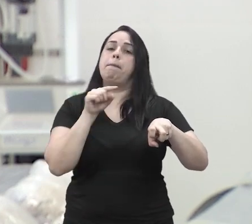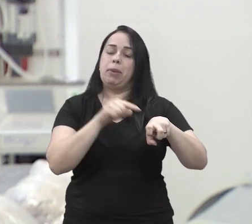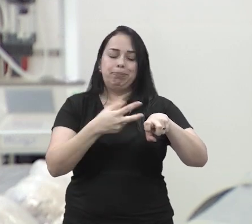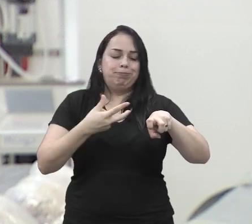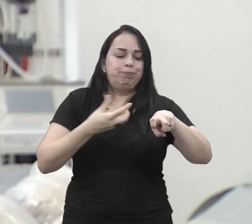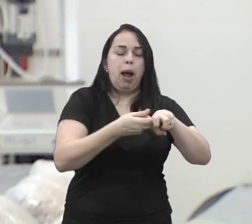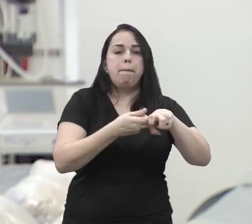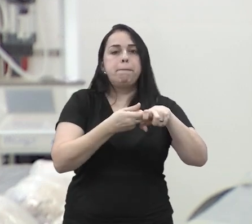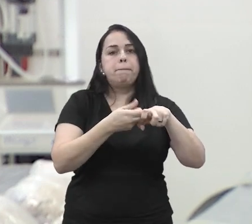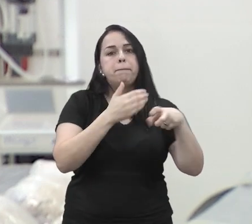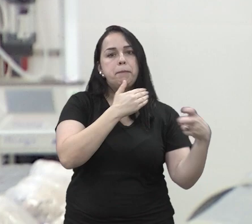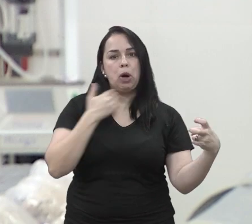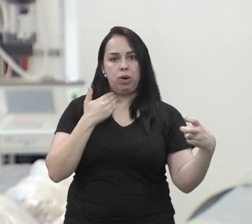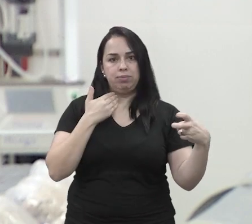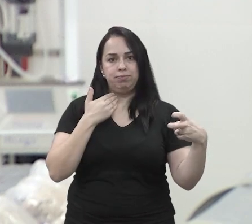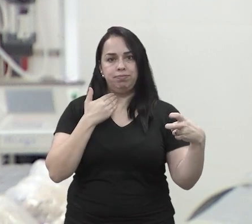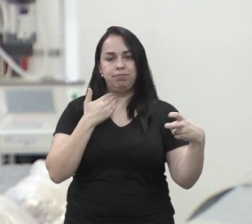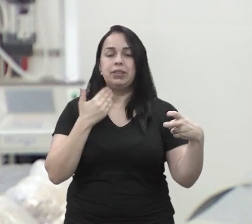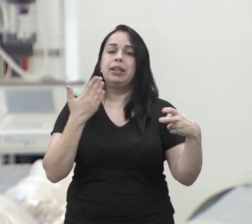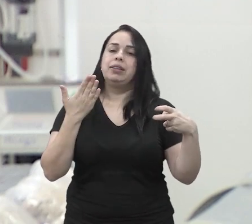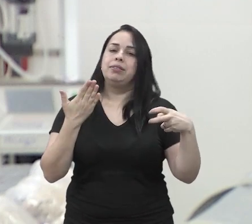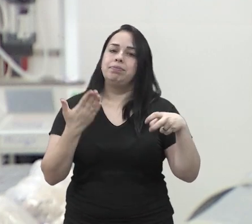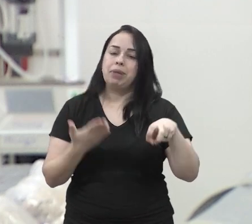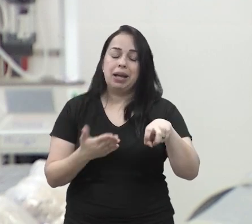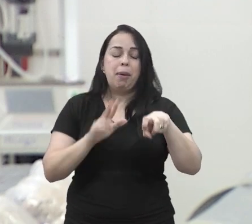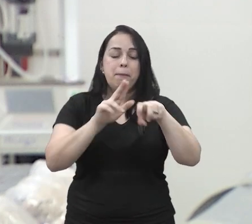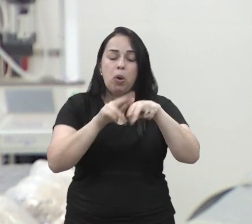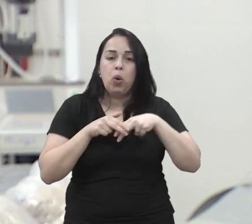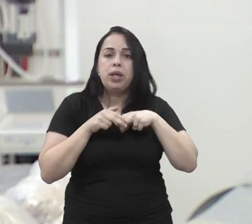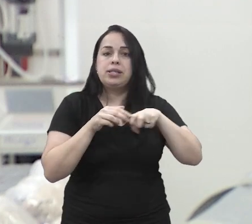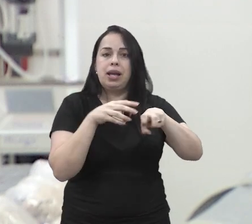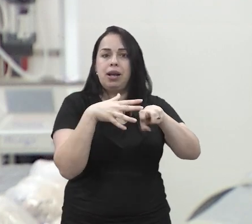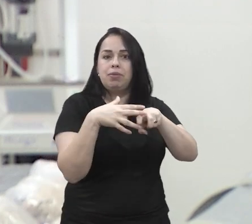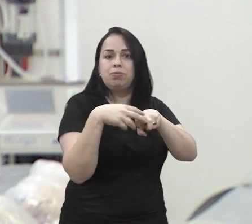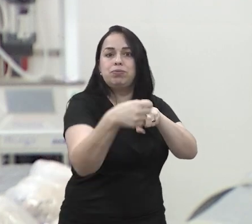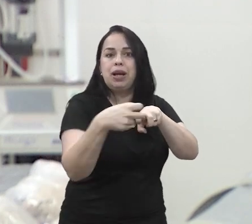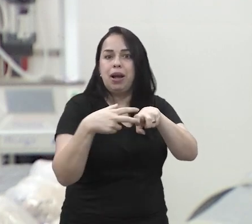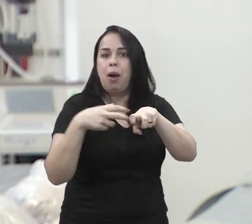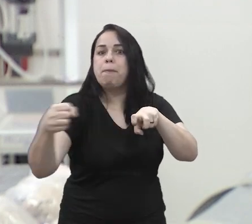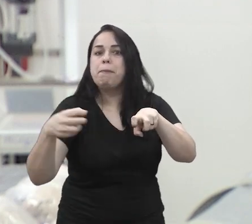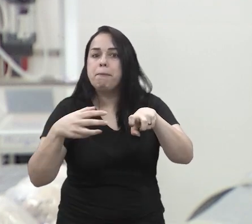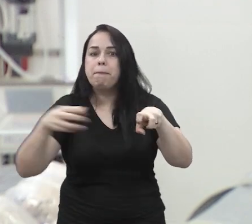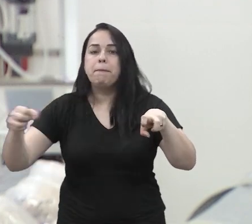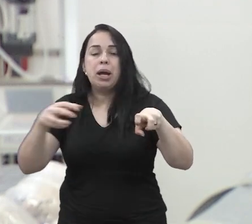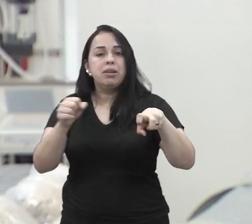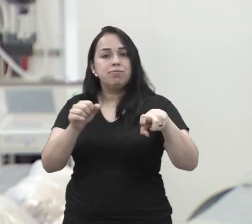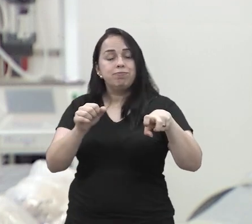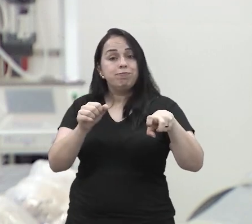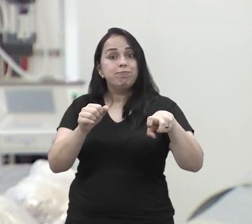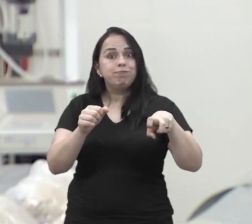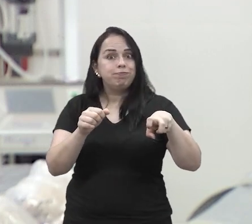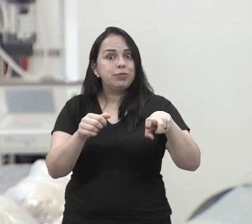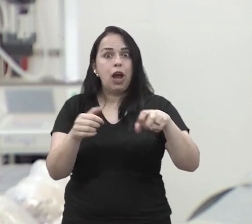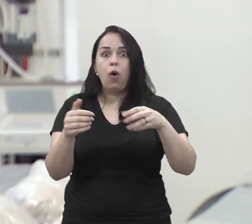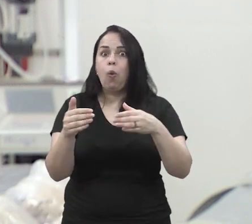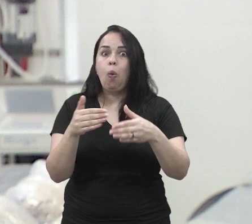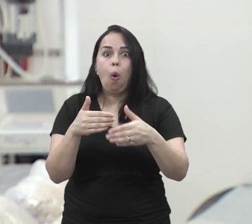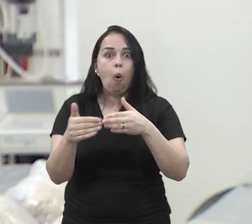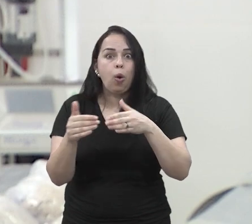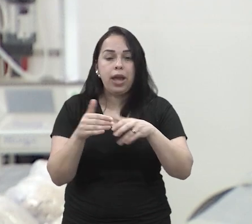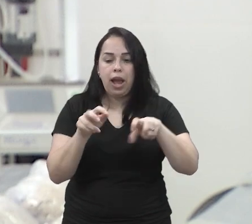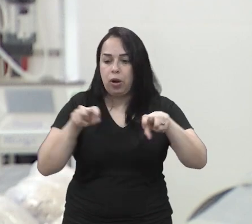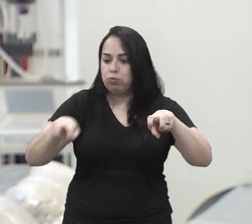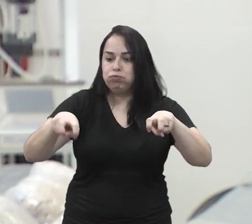Infelizmente, os animais têm que ser eutanasiados. E a sua transmissão é feita por mutucas,